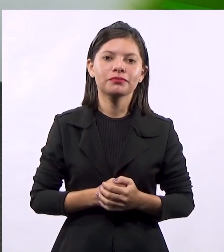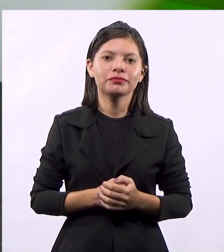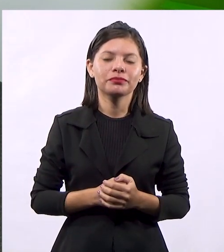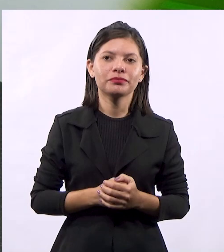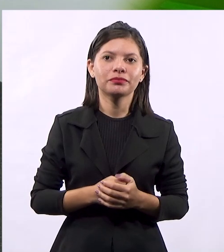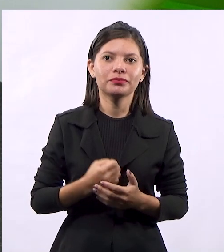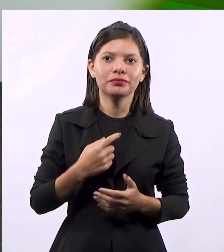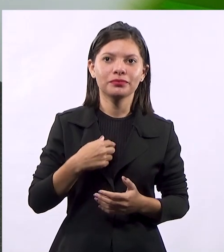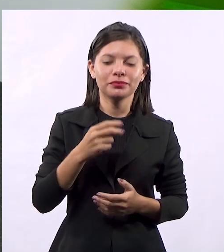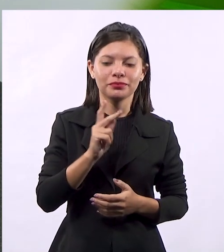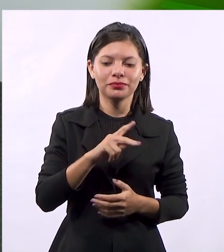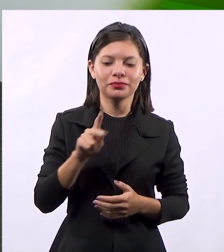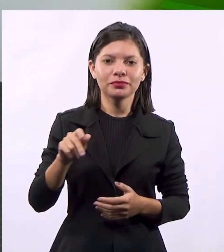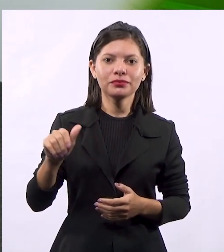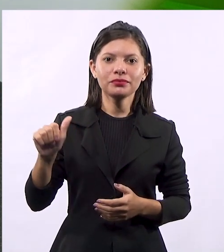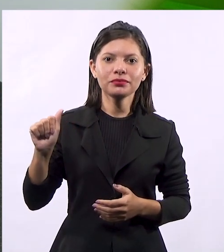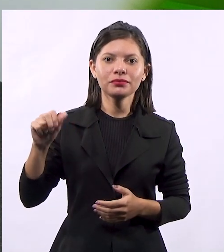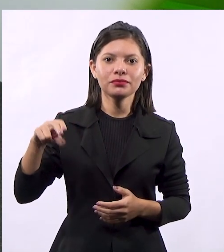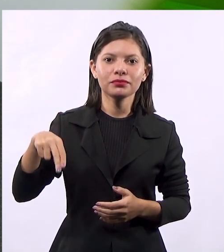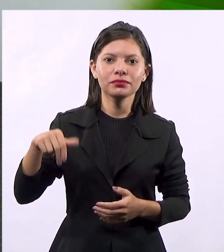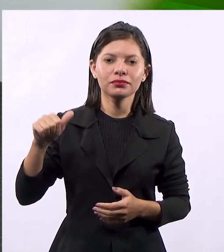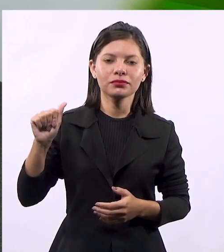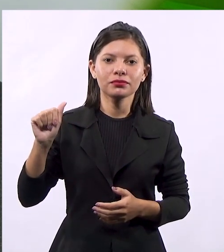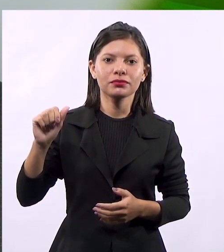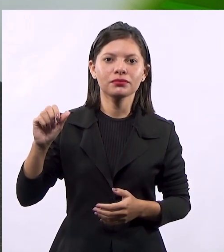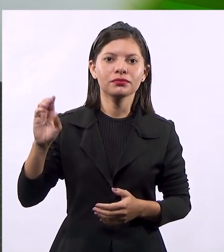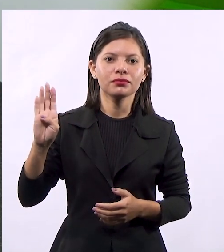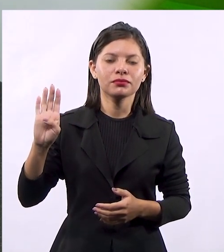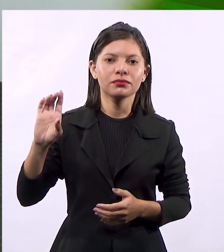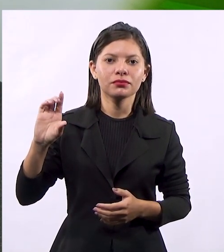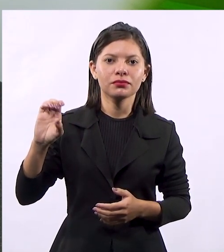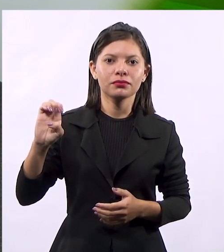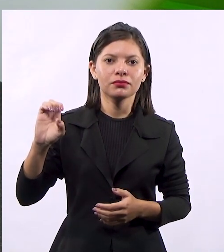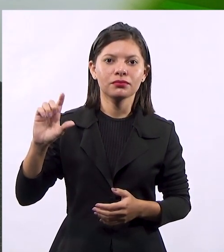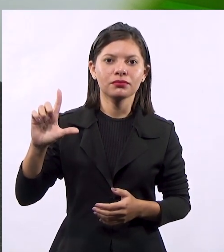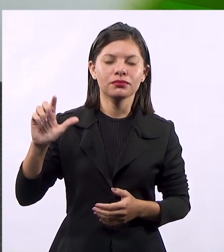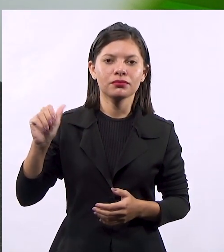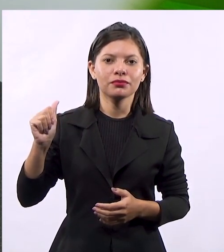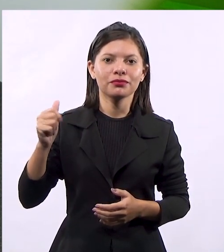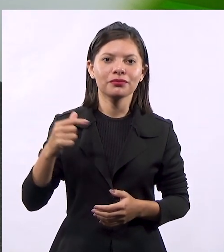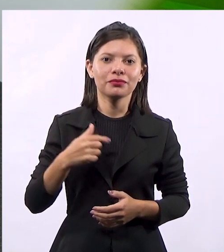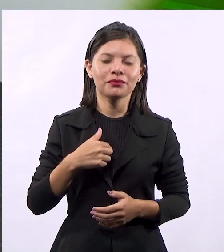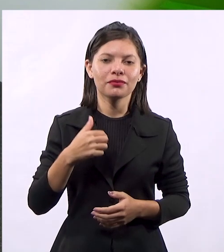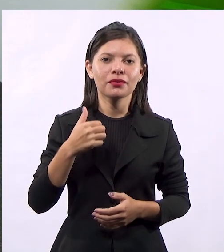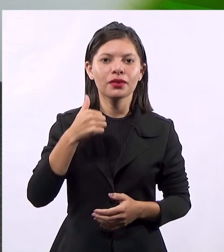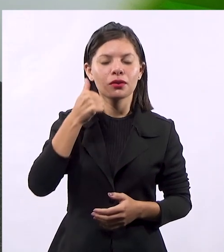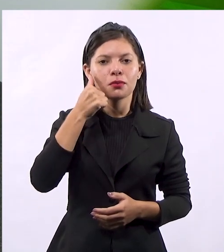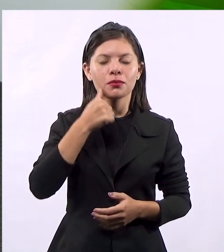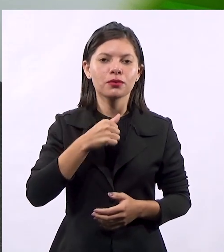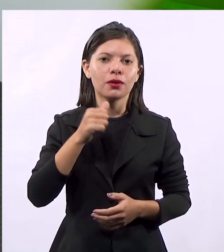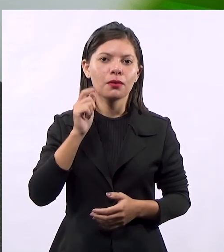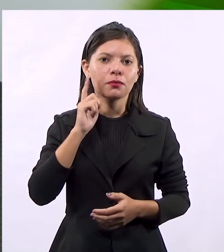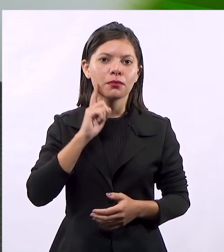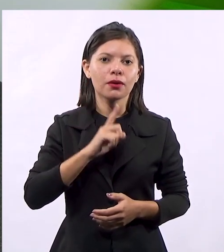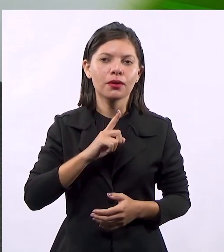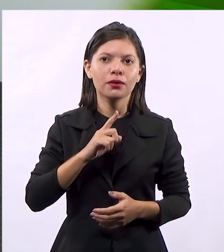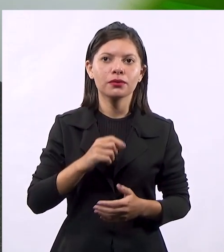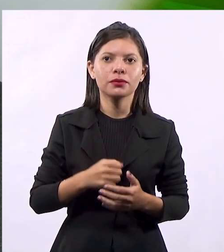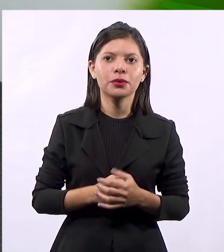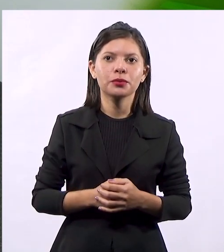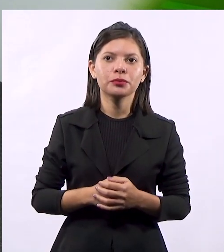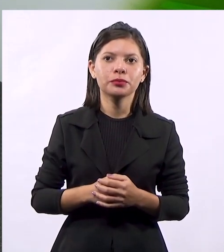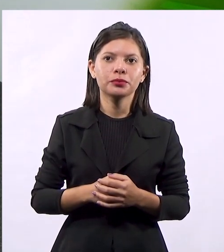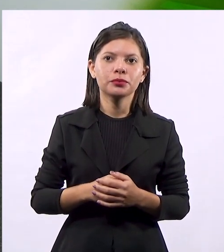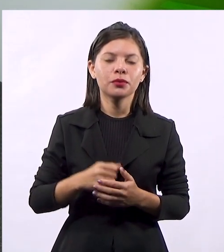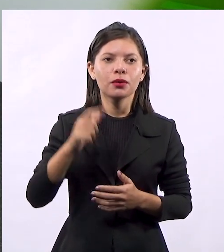nós trataremos de Jornada de Legislação, episódio 2, da disciplina de Legislação Educacional. Eu sou a professora